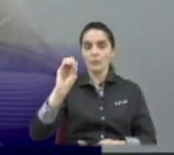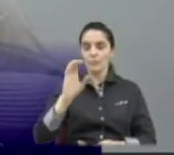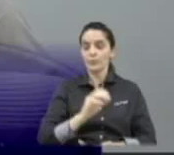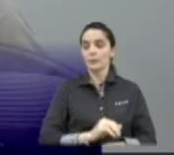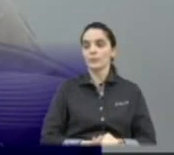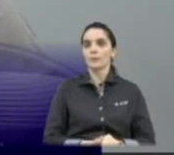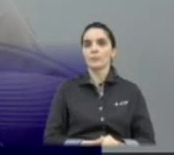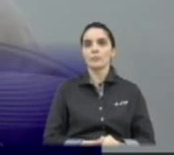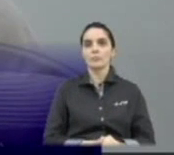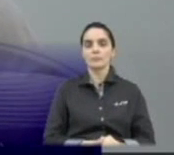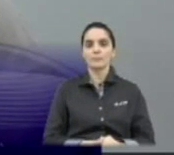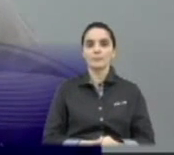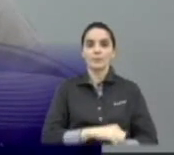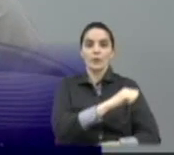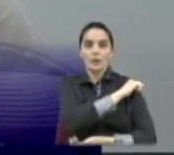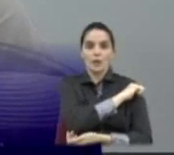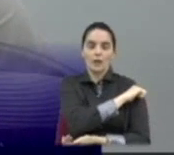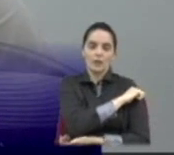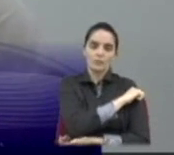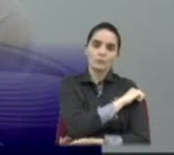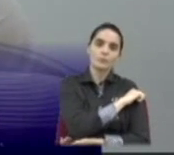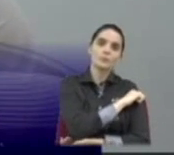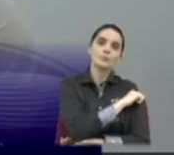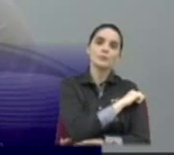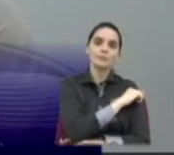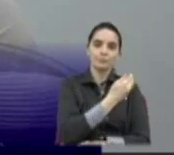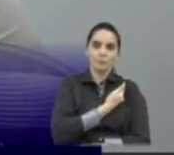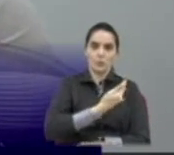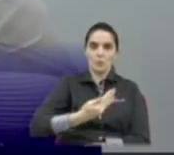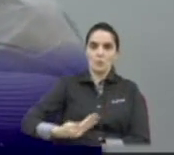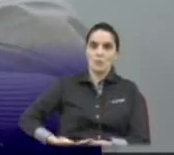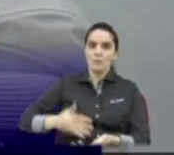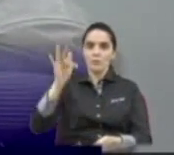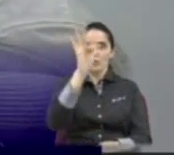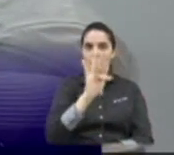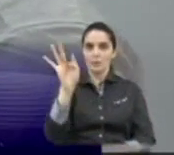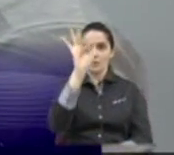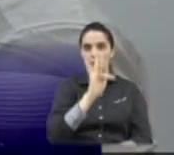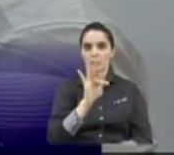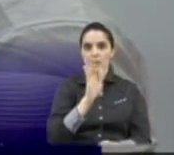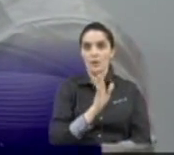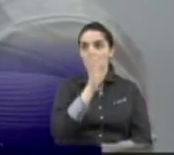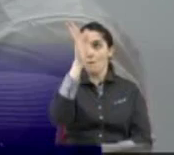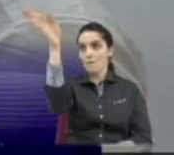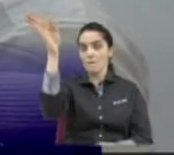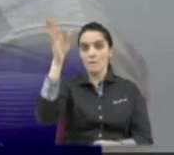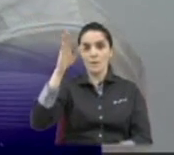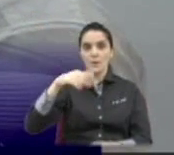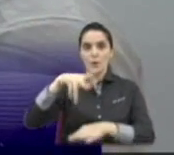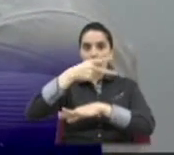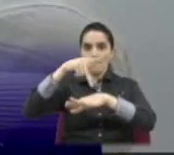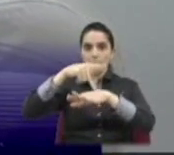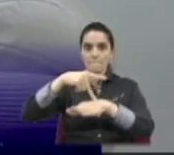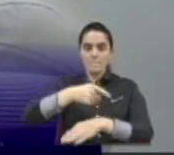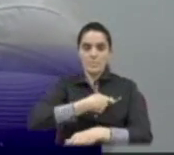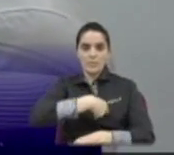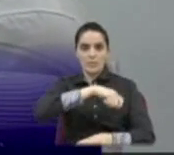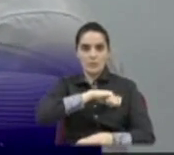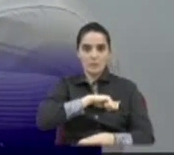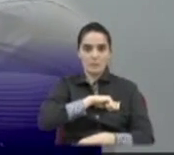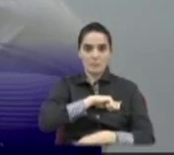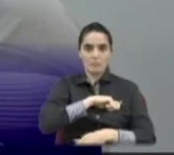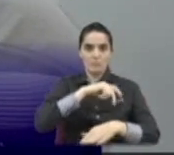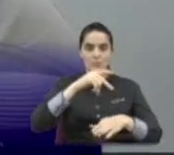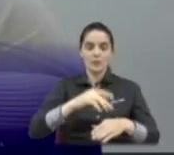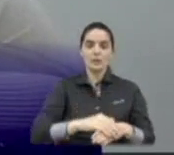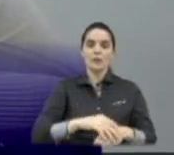Leandro é aluno do Ciências Sem Fronteiras, do governo federal. Foi para a Espanha fazer a sua pós-graduação, o